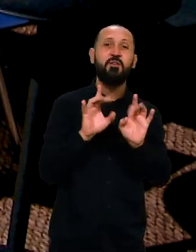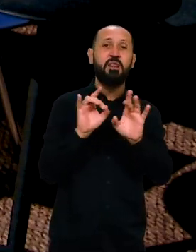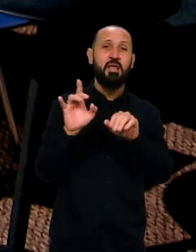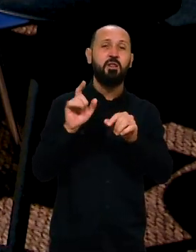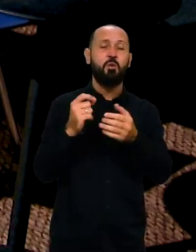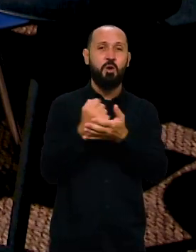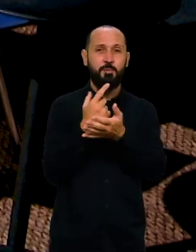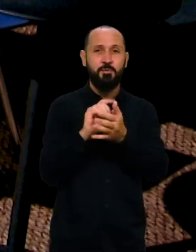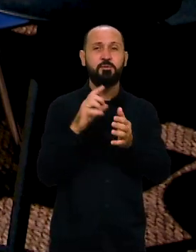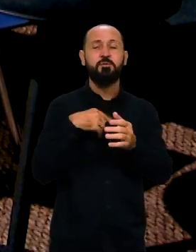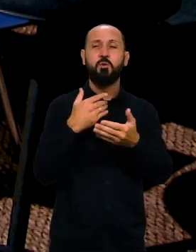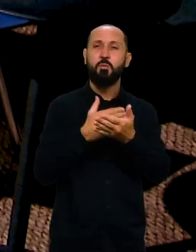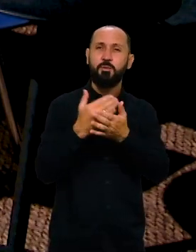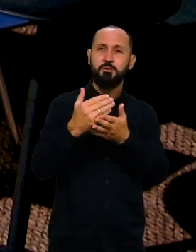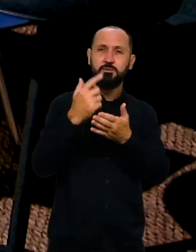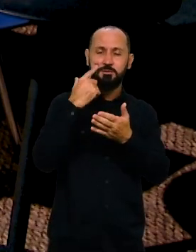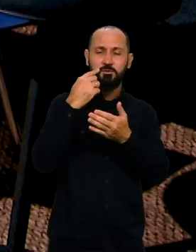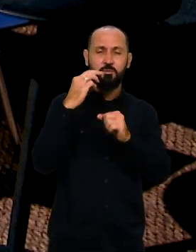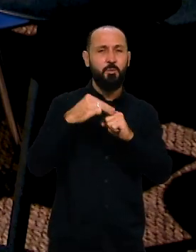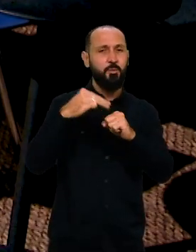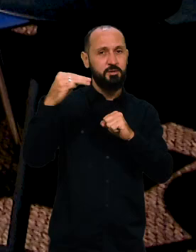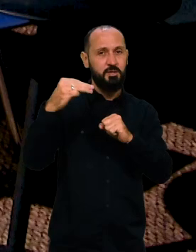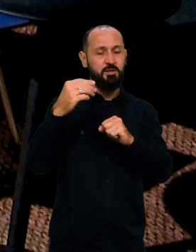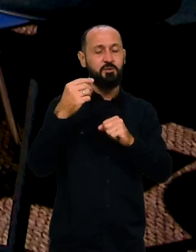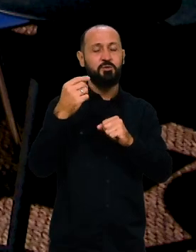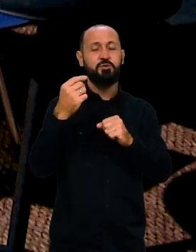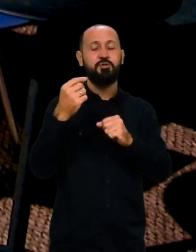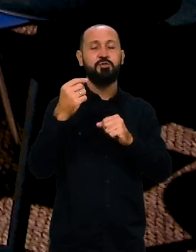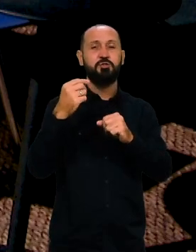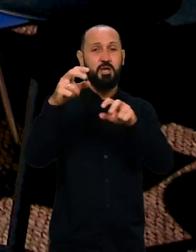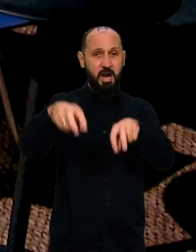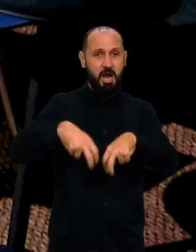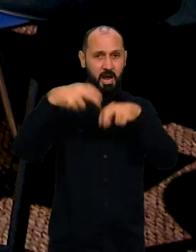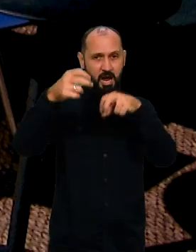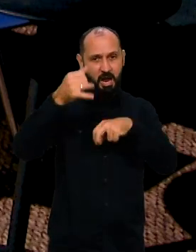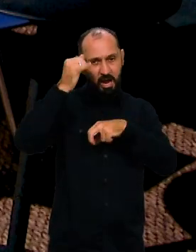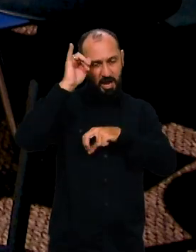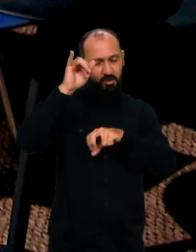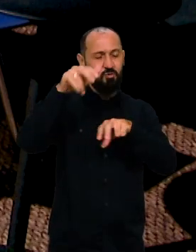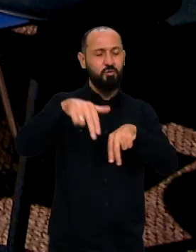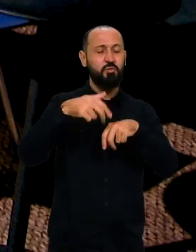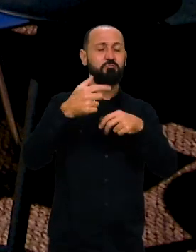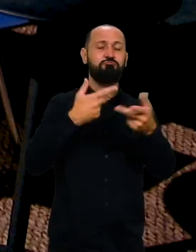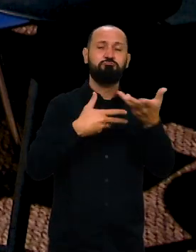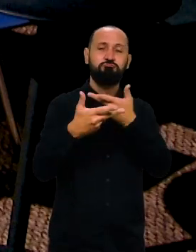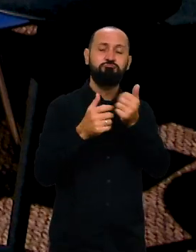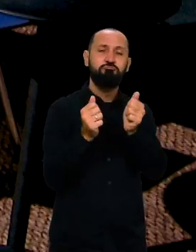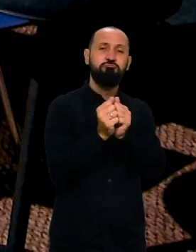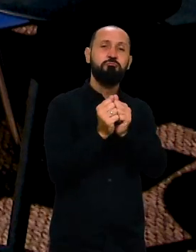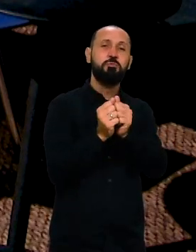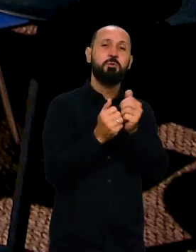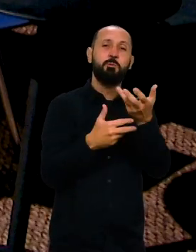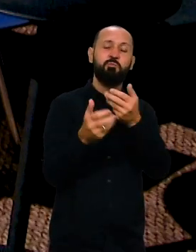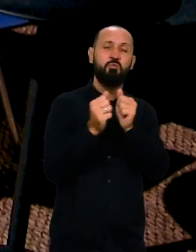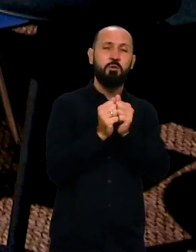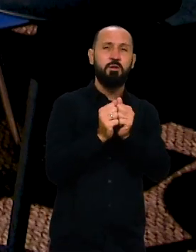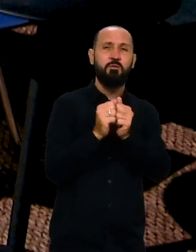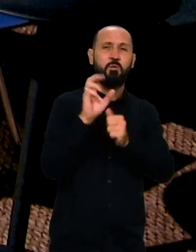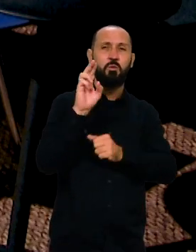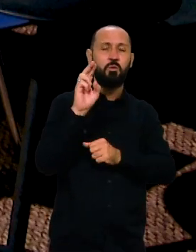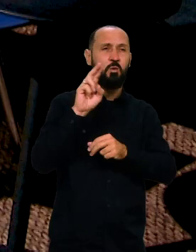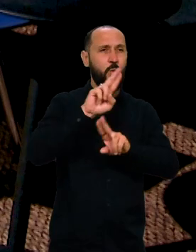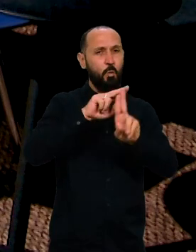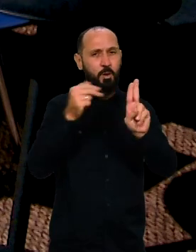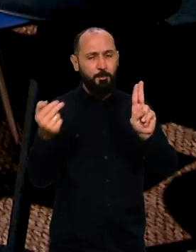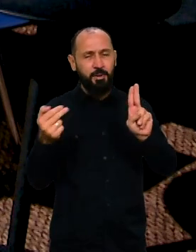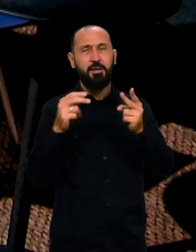indústria farmacêutica também, mas 2003 que eu entro no mestrado em agronegócios, que é a mestrado em agronegócios da UFMS, que é esse mestrado que é o